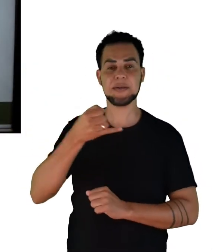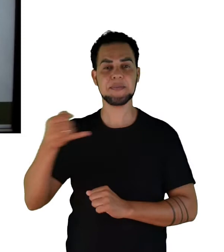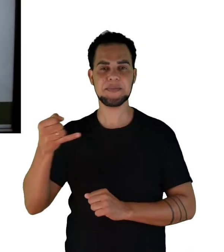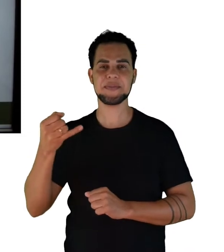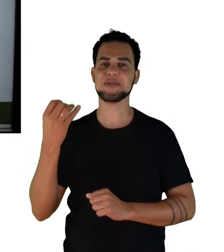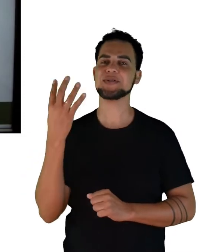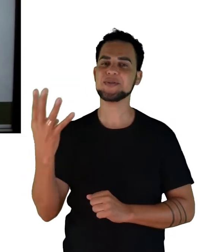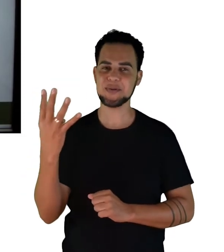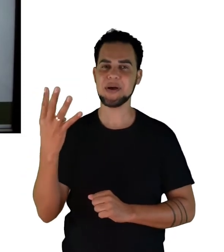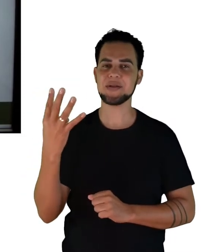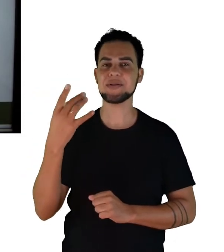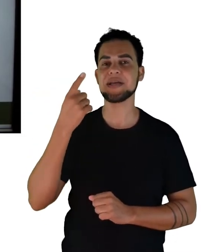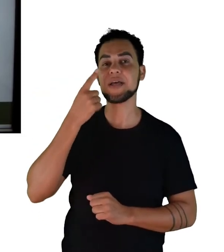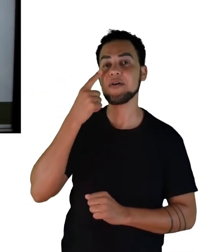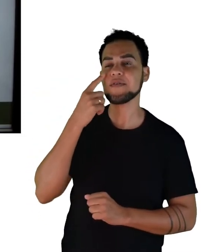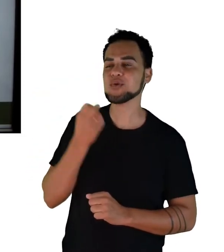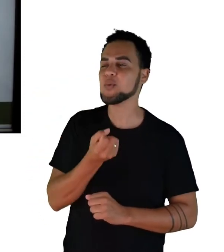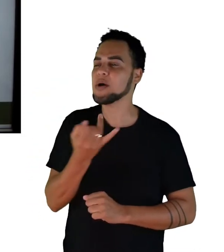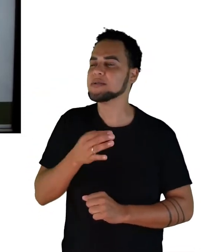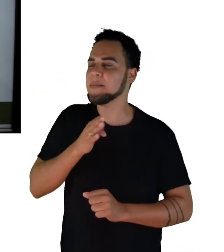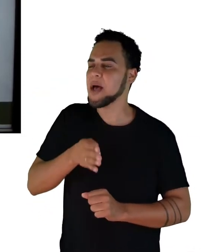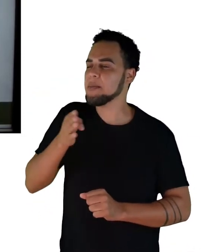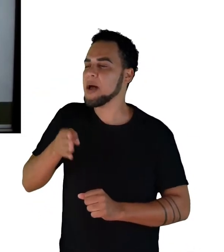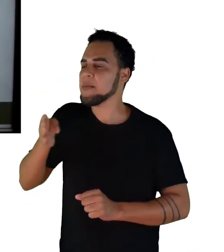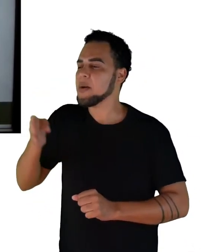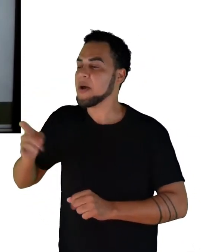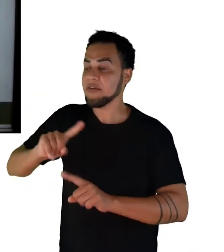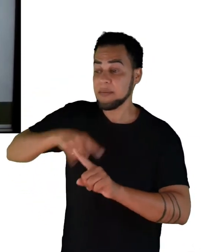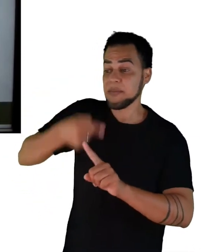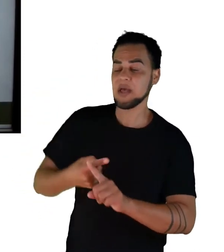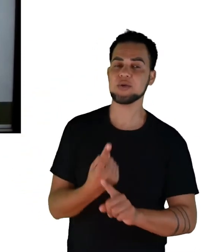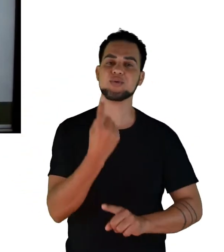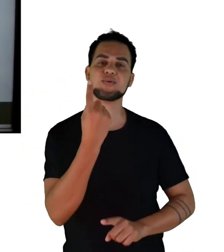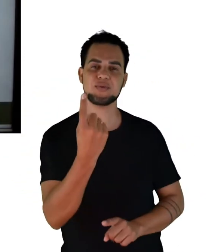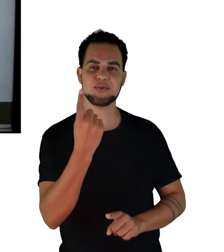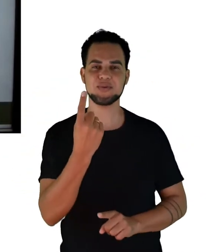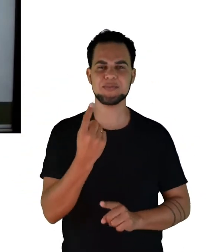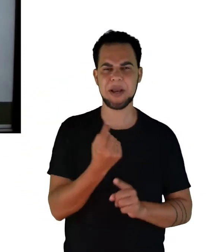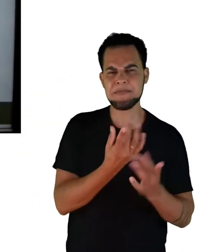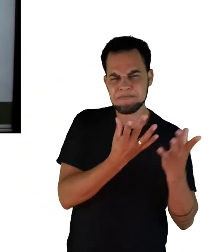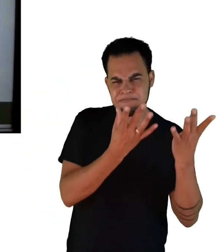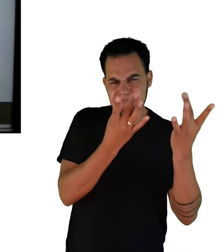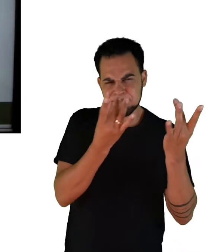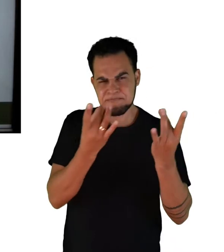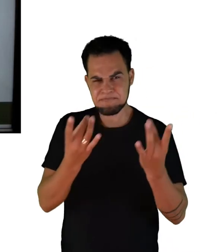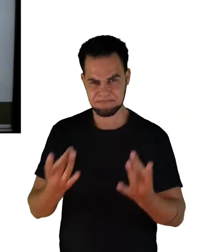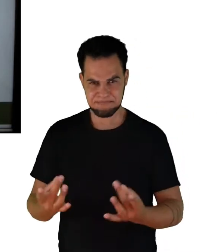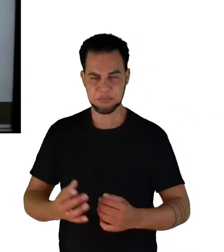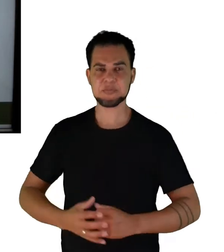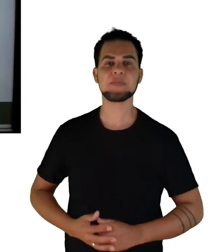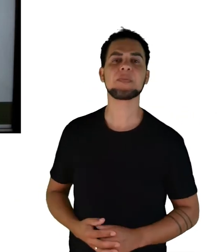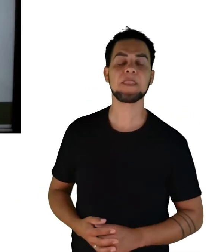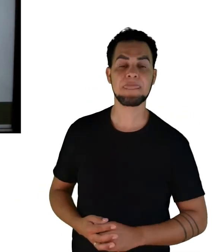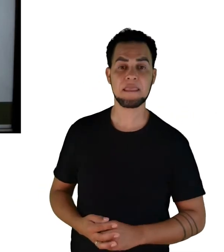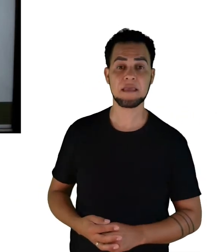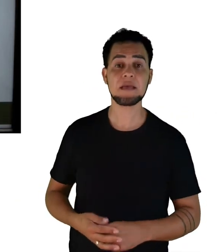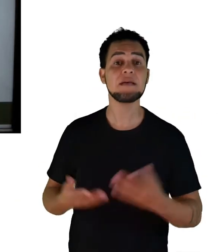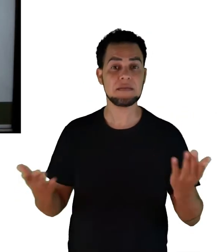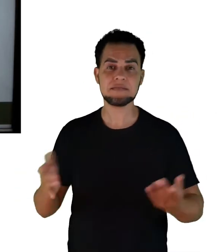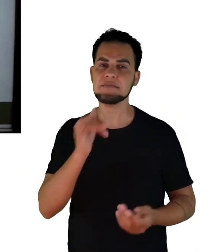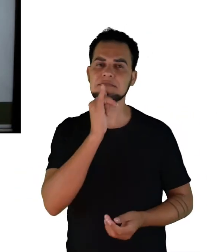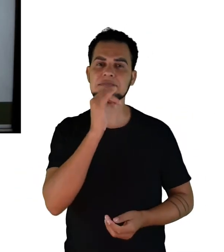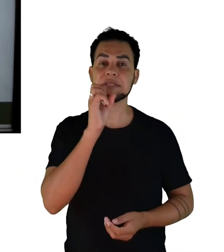vejo a quantidade de saltos entre eles, mais 1. Ok? Para explorar bem aí essa parte genérica. Então, se eu tenho